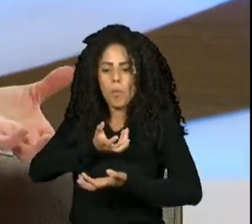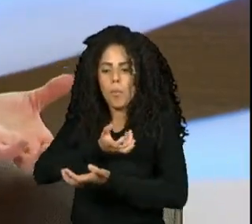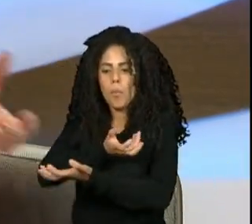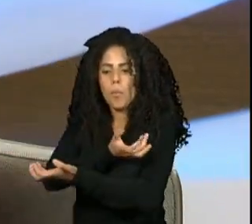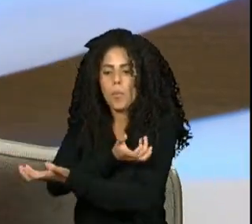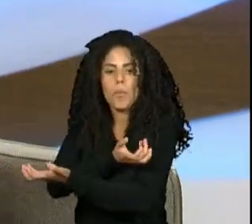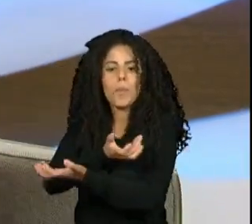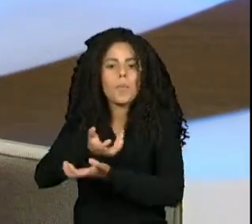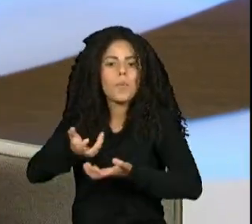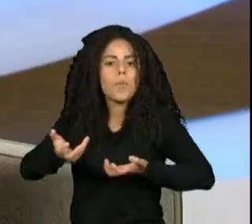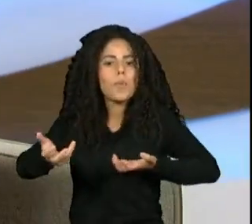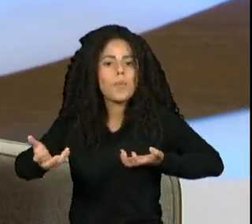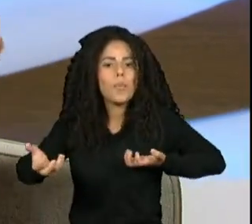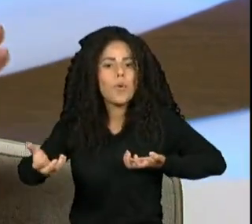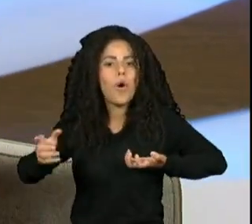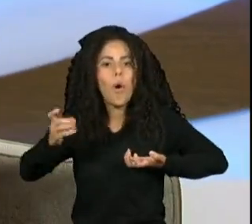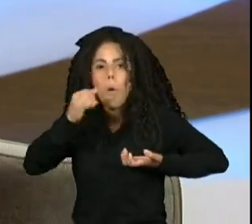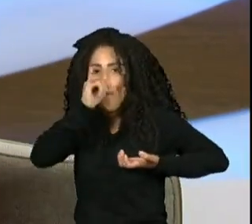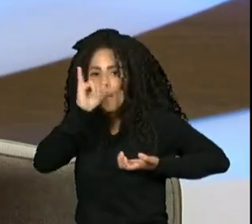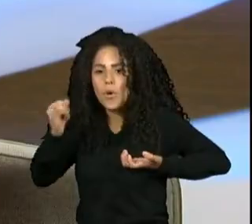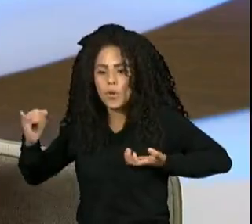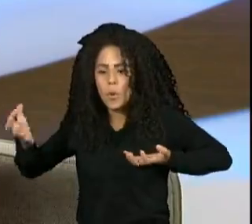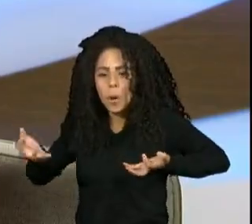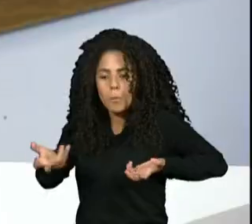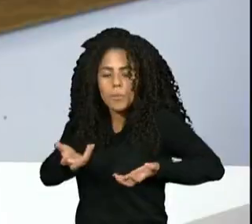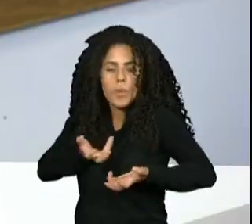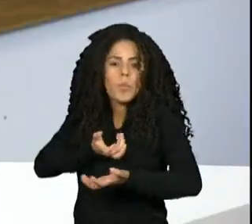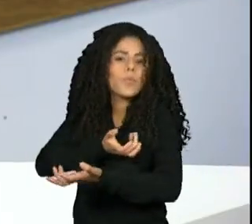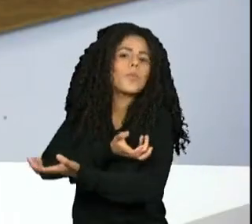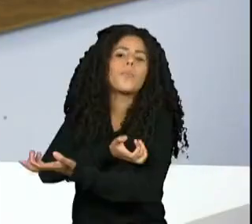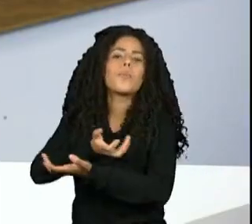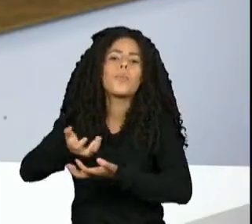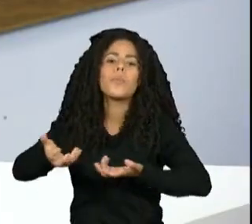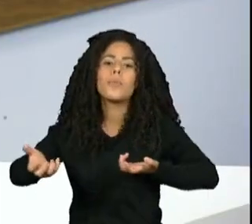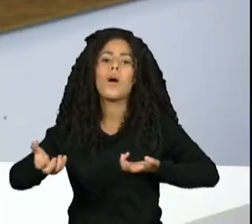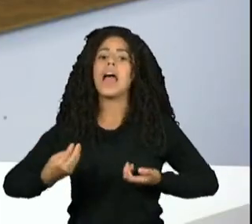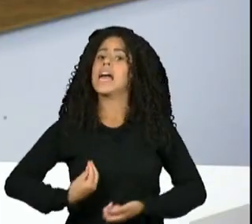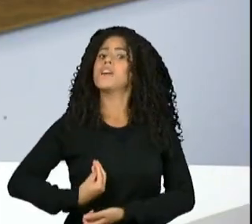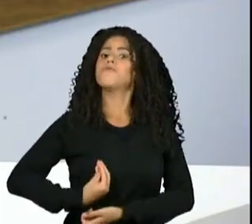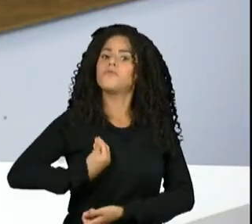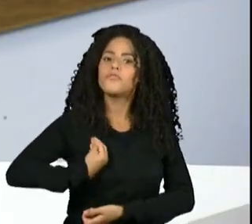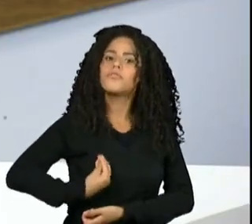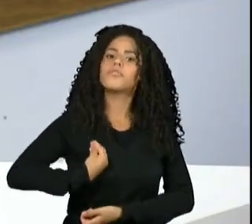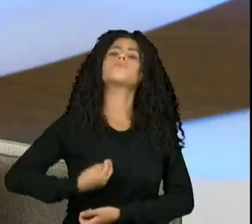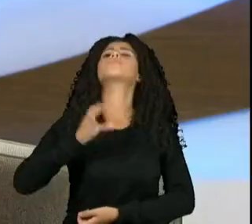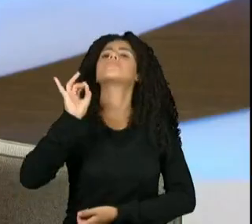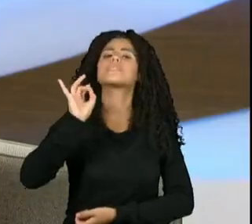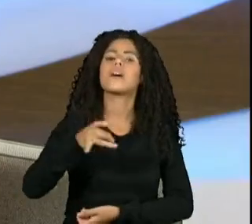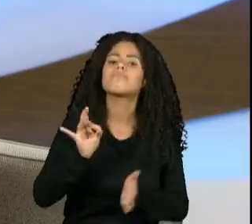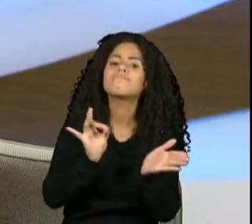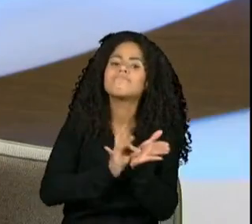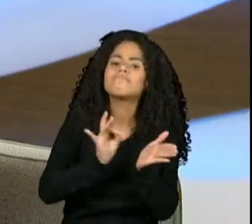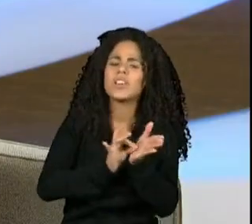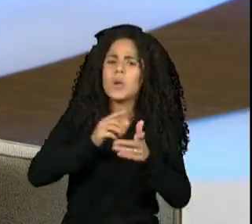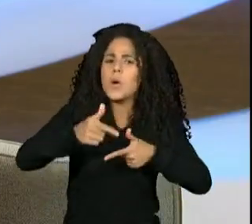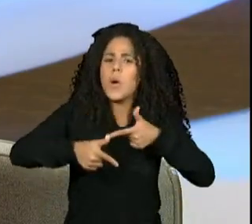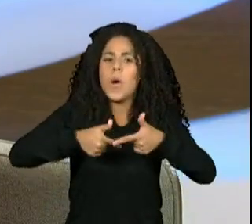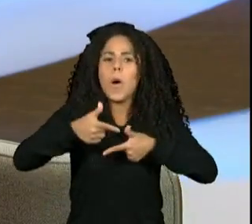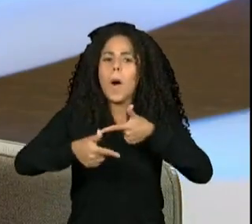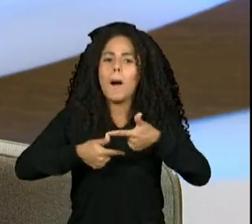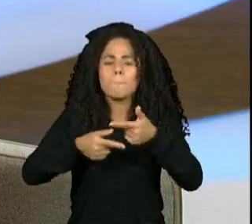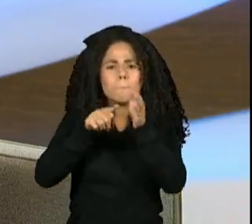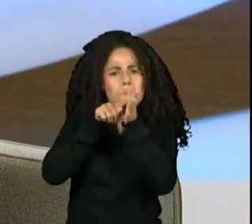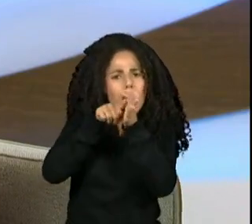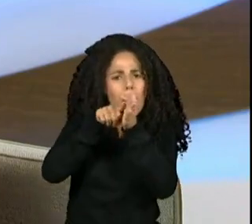coração de suíno para um paciente, agora um paciente vivo, né? E o que esse trabalho, esses